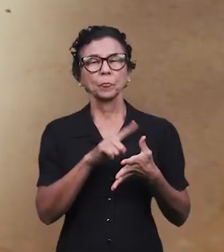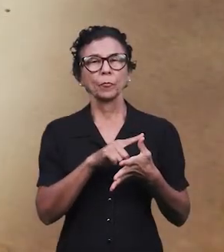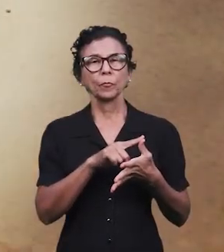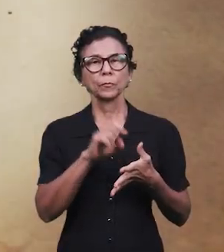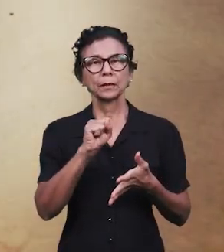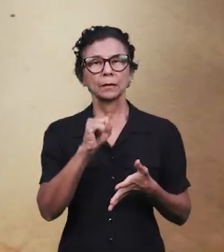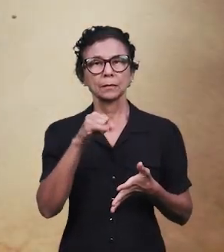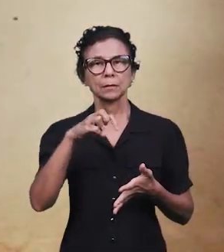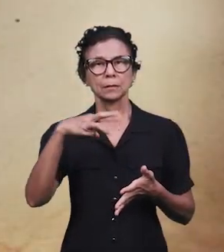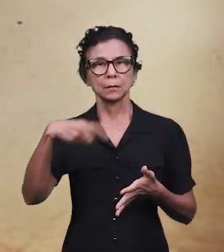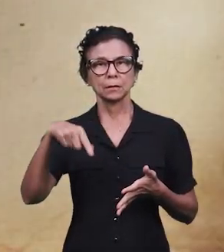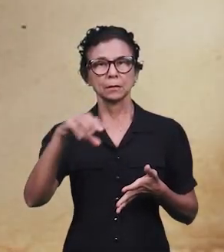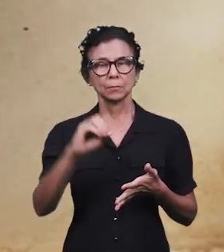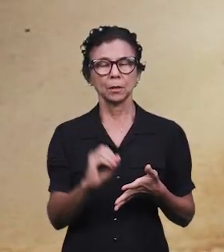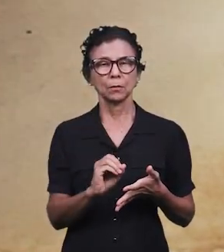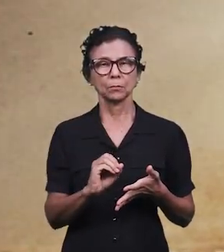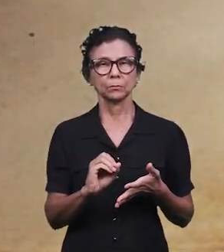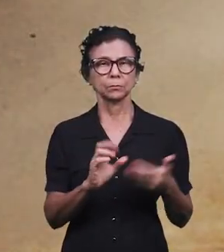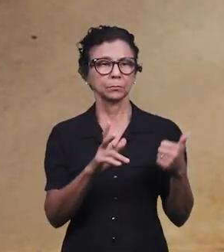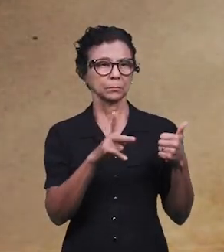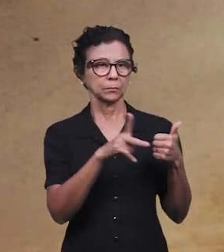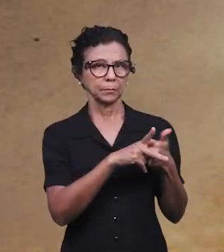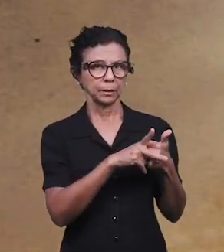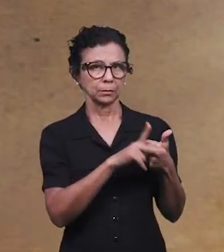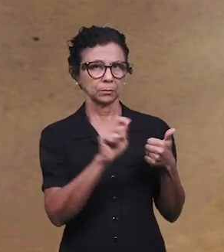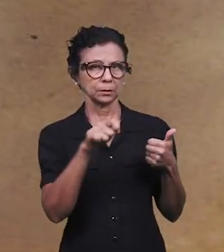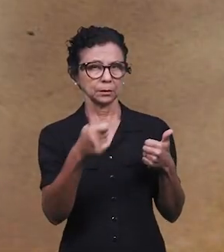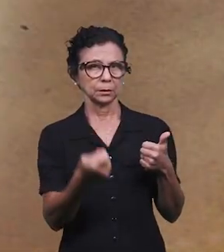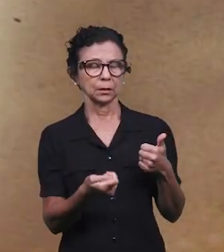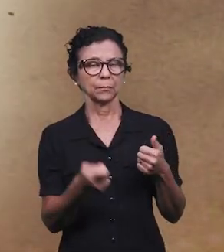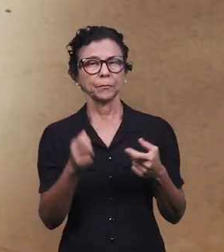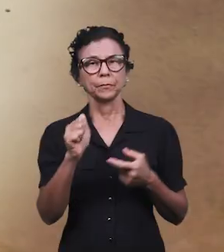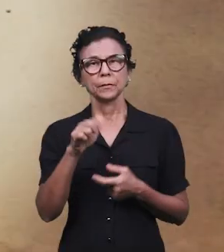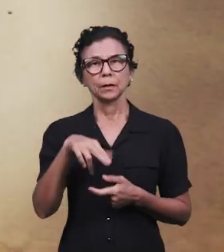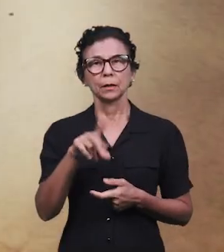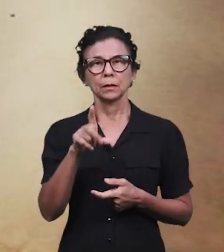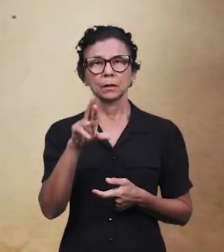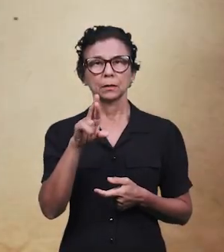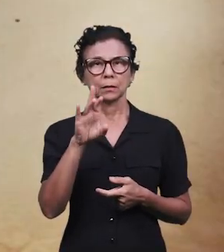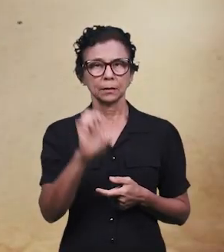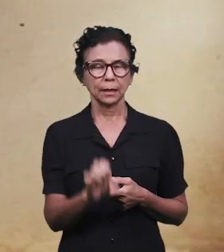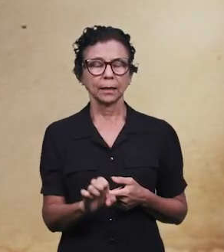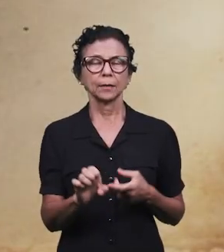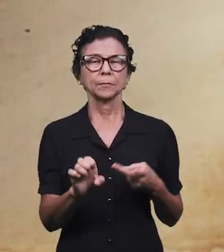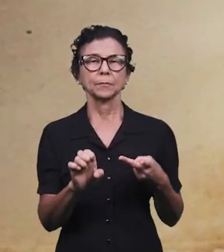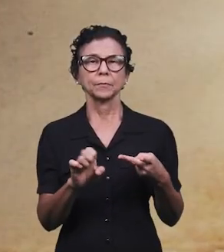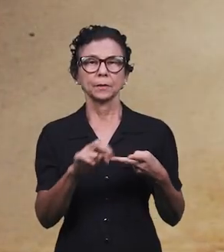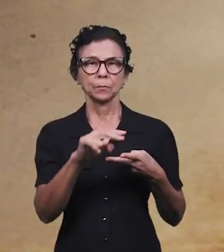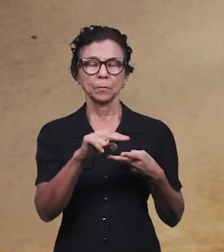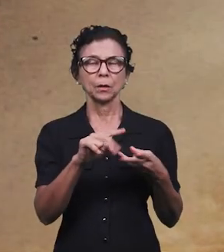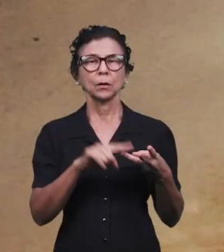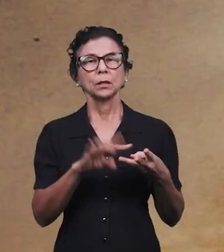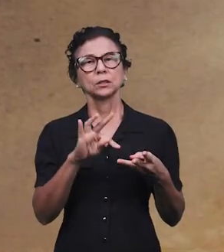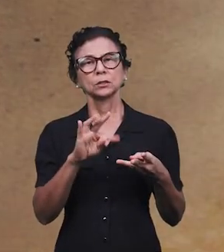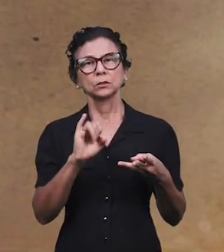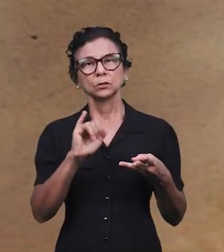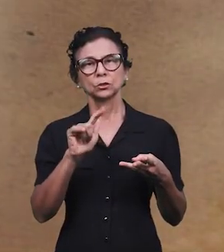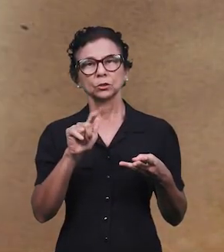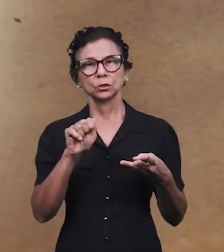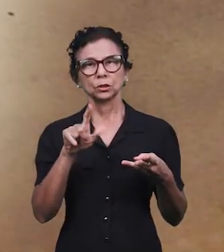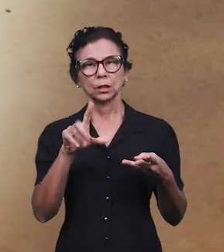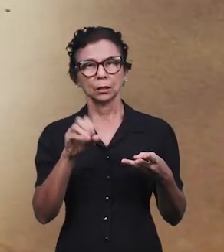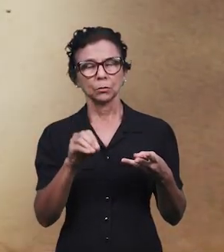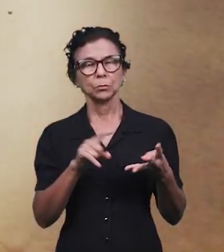O primeiro, Simão, chamado Pedro, e André, seu irmão, Tiago, filho